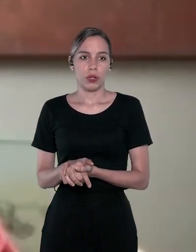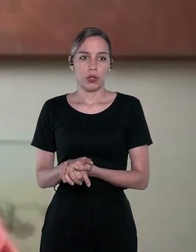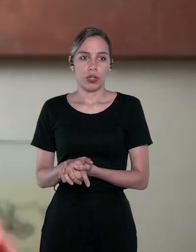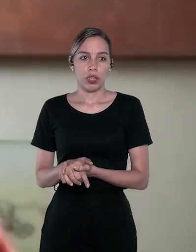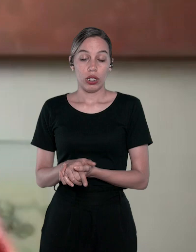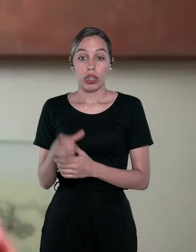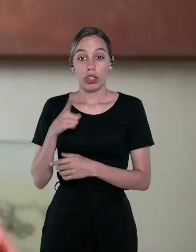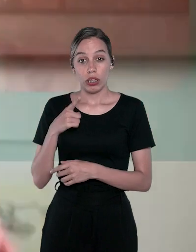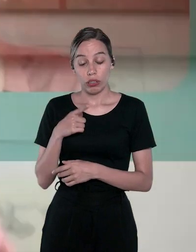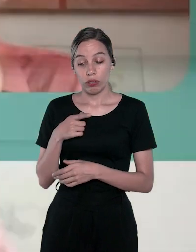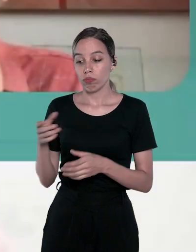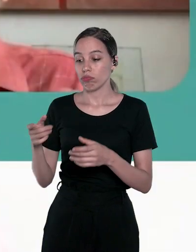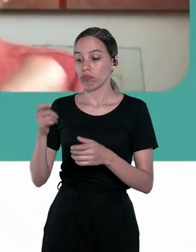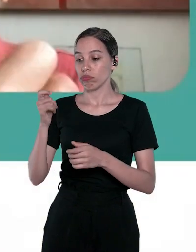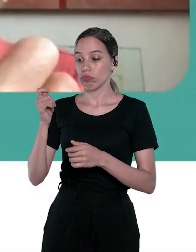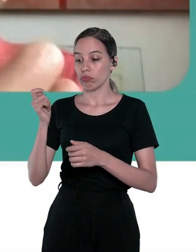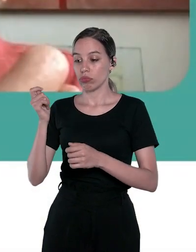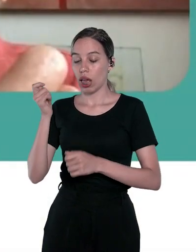autores teatrais,